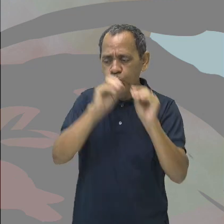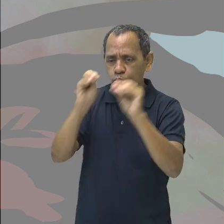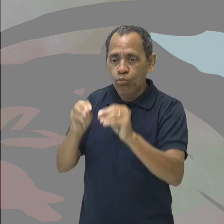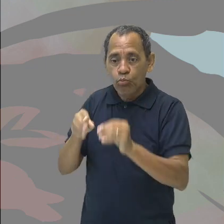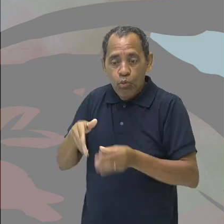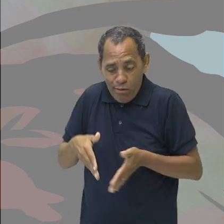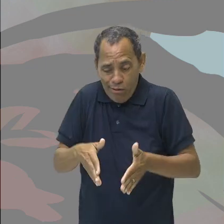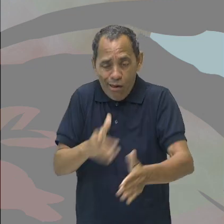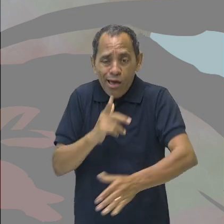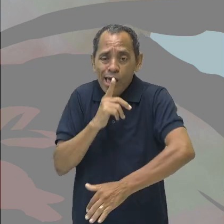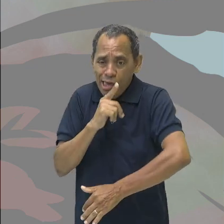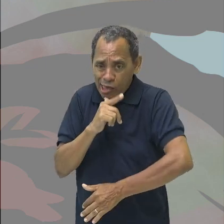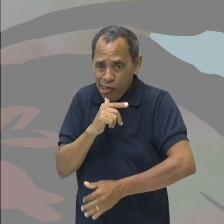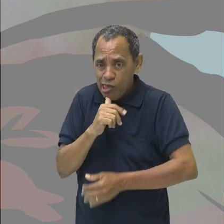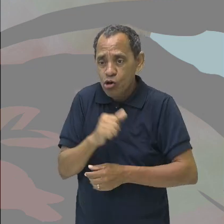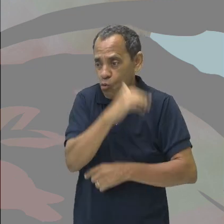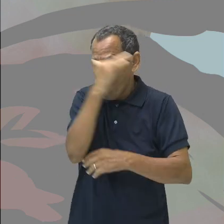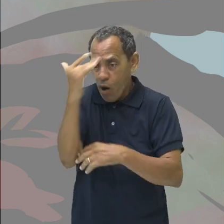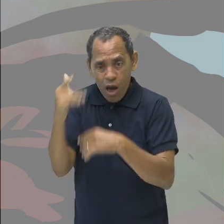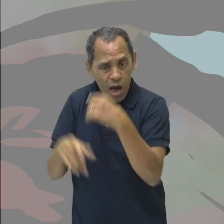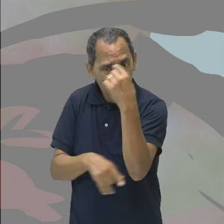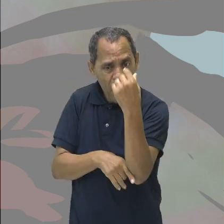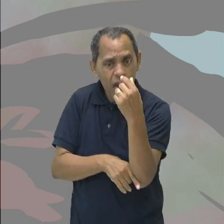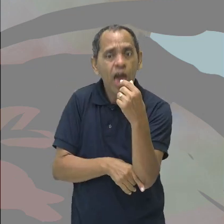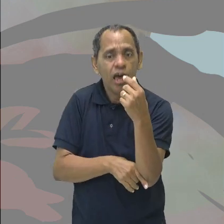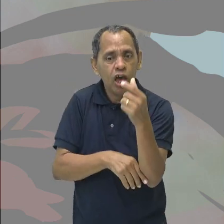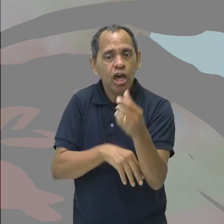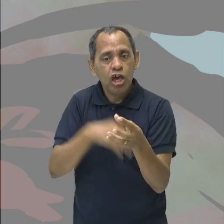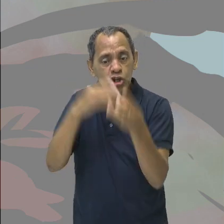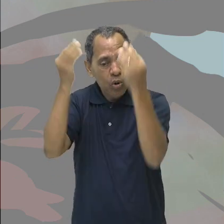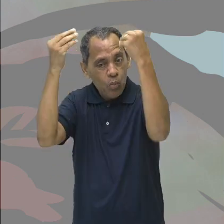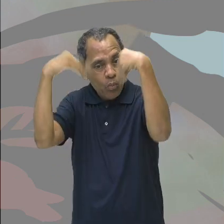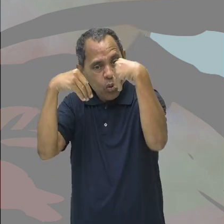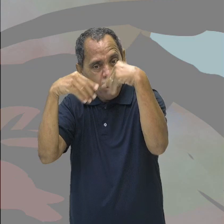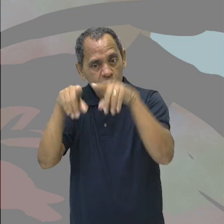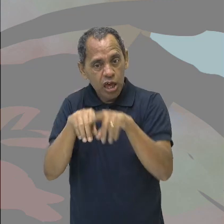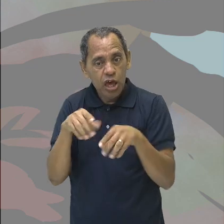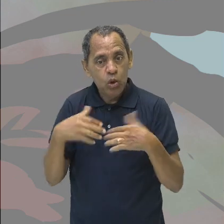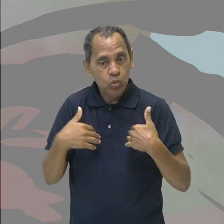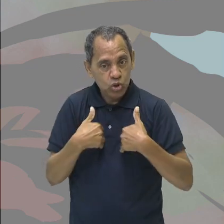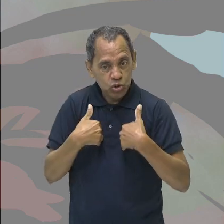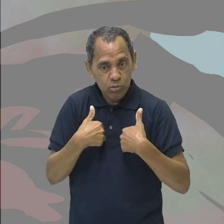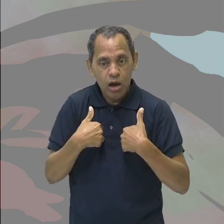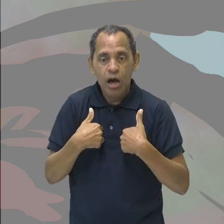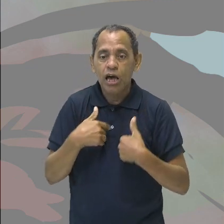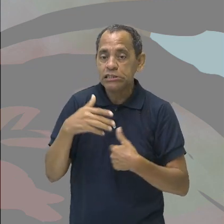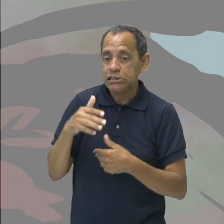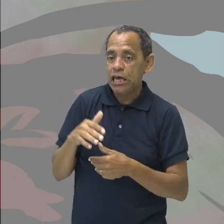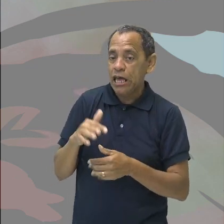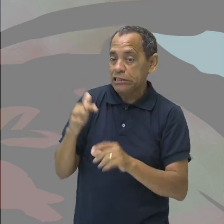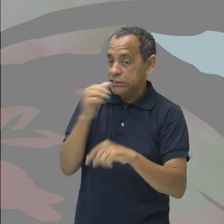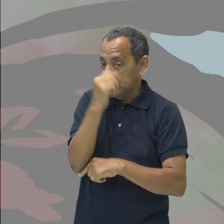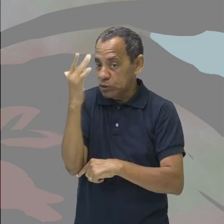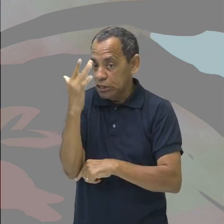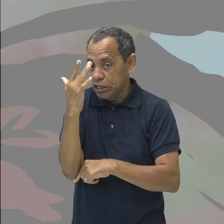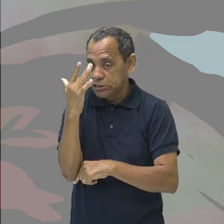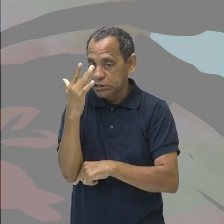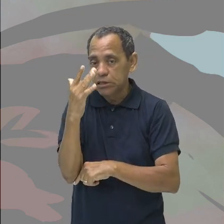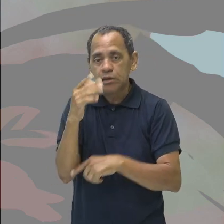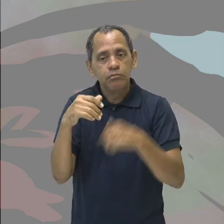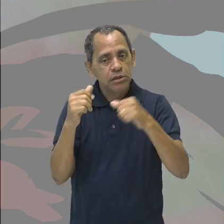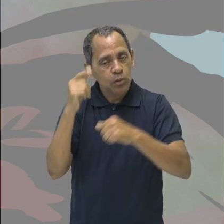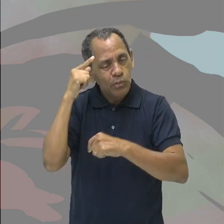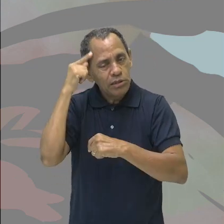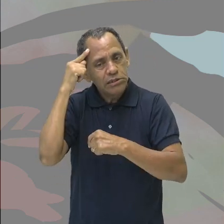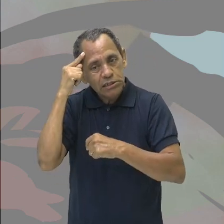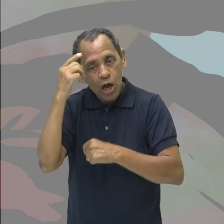natureza e prejudicando os animais, plantas e até mesmo nós. Precisamos pensar no lixo de forma